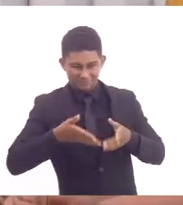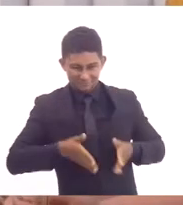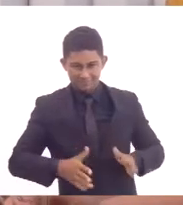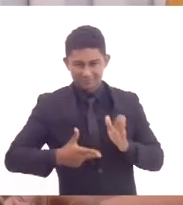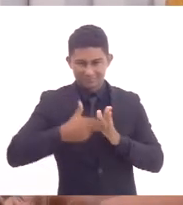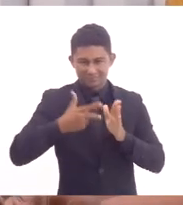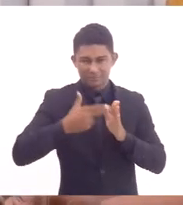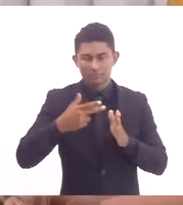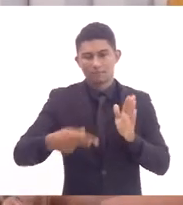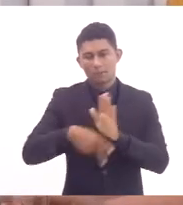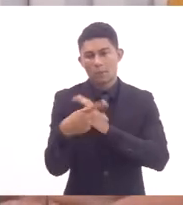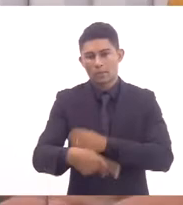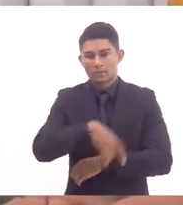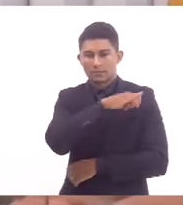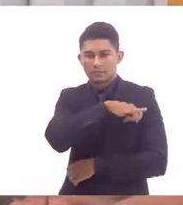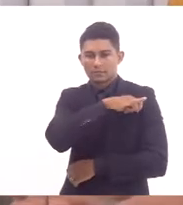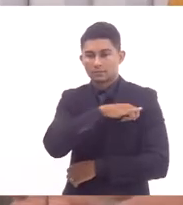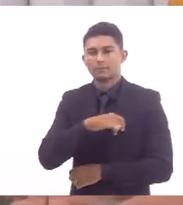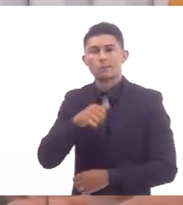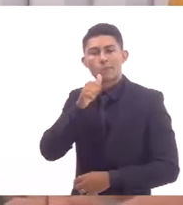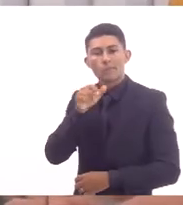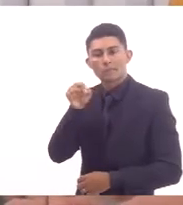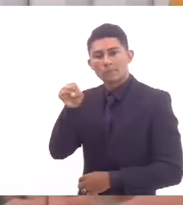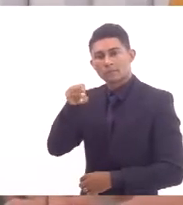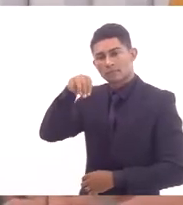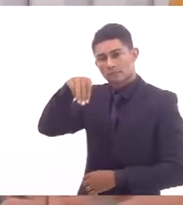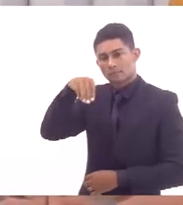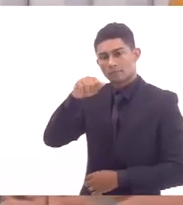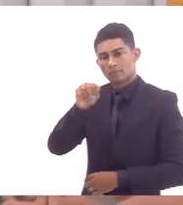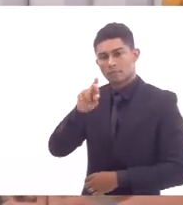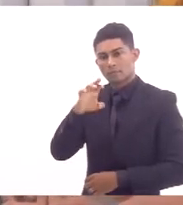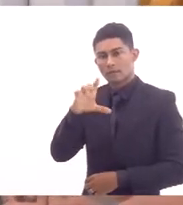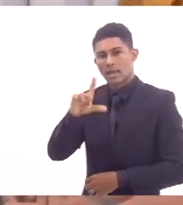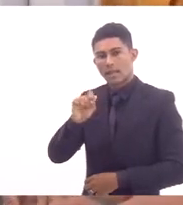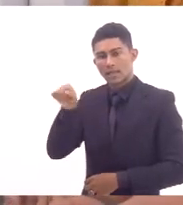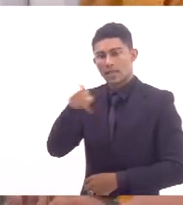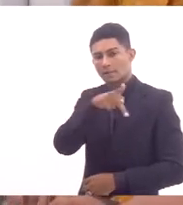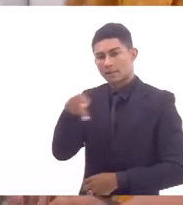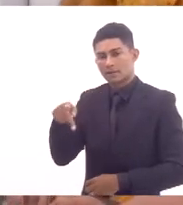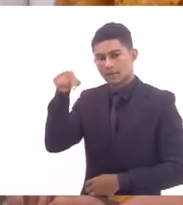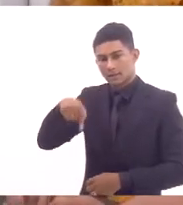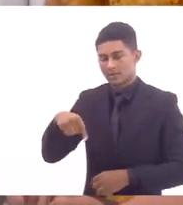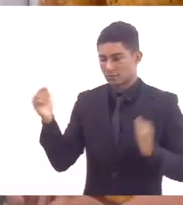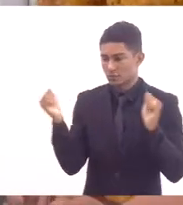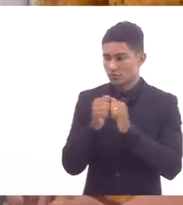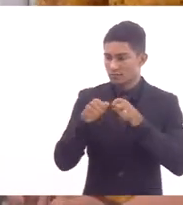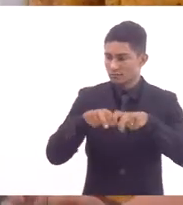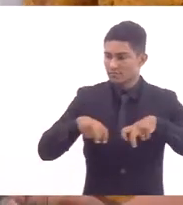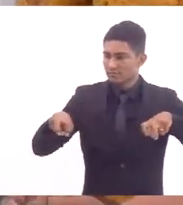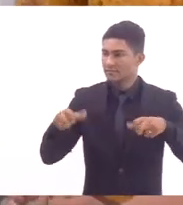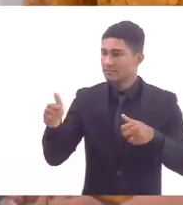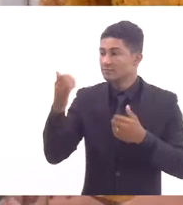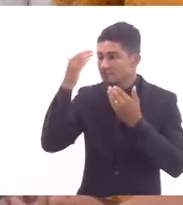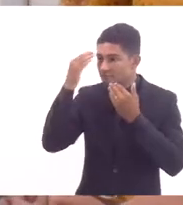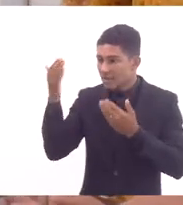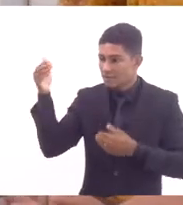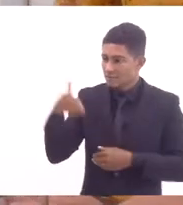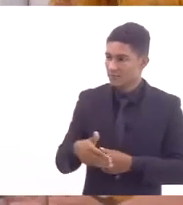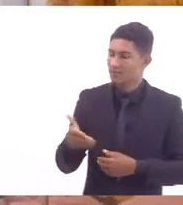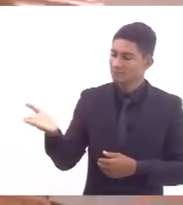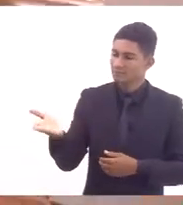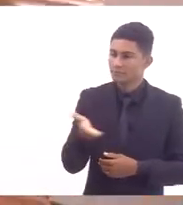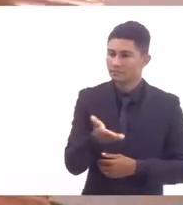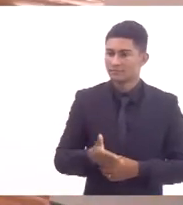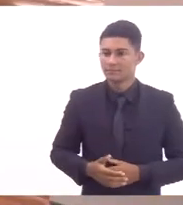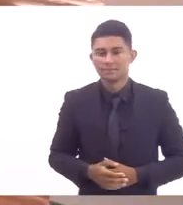abençoar RJ a Marcele zveiter presidente que tá aqui conosco a mesa Obrigado Marcelo pela presença palavra